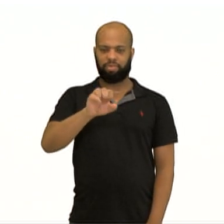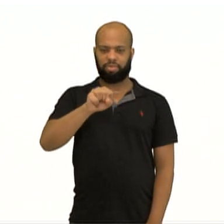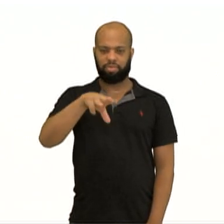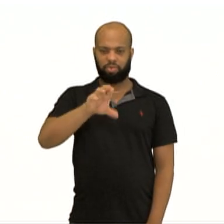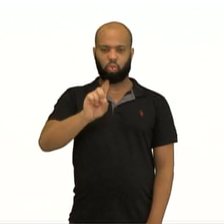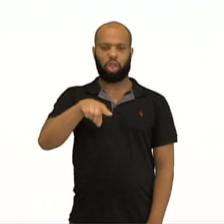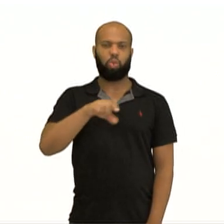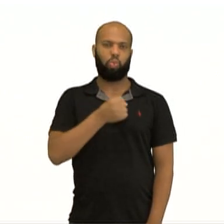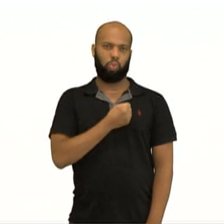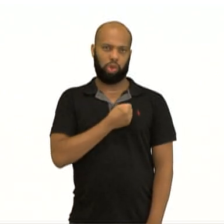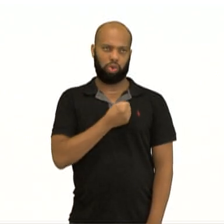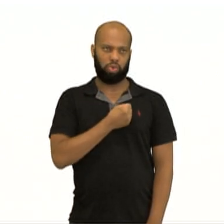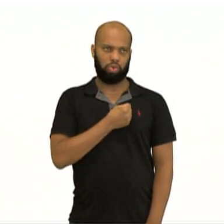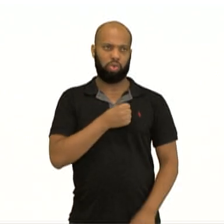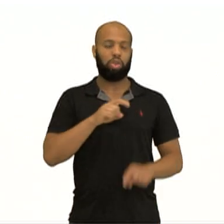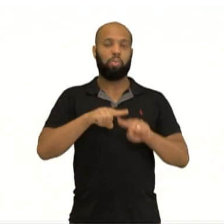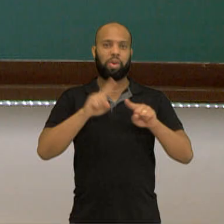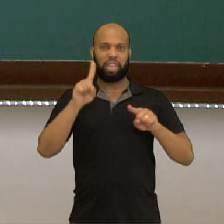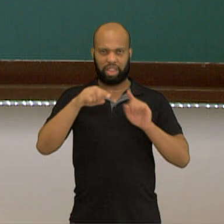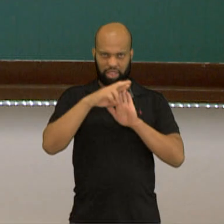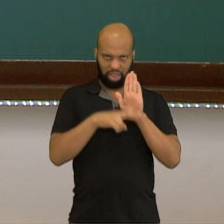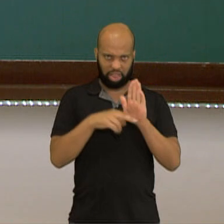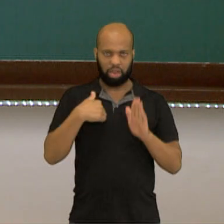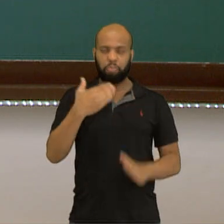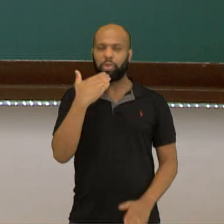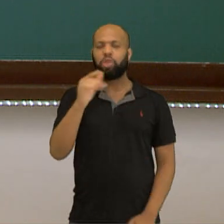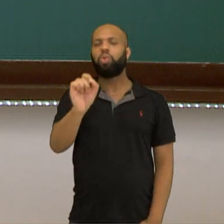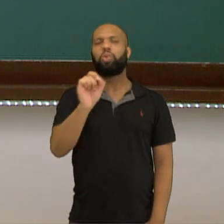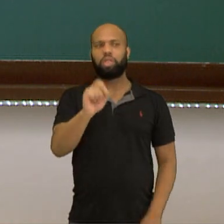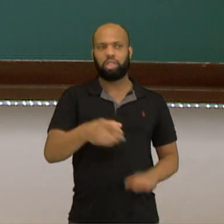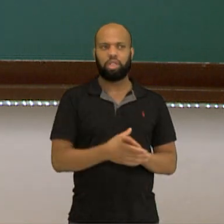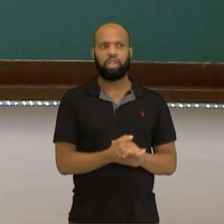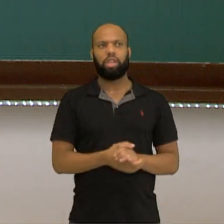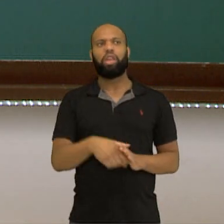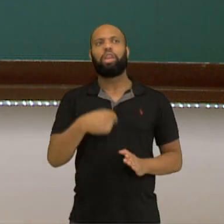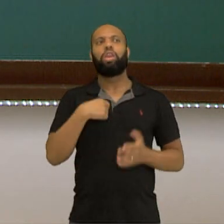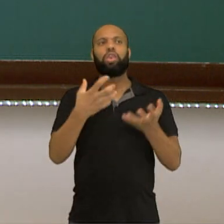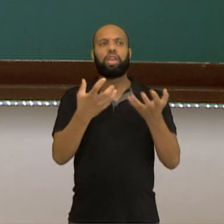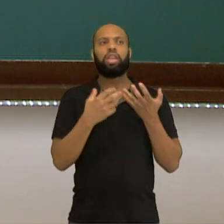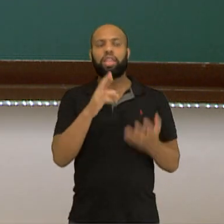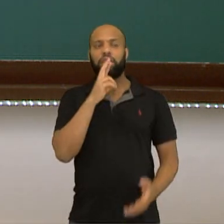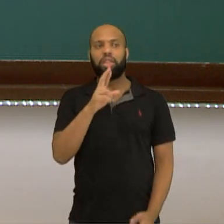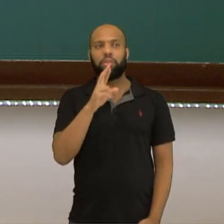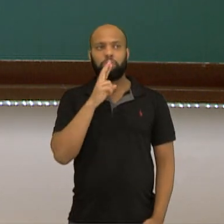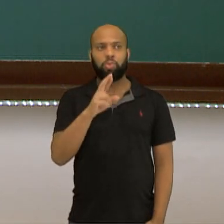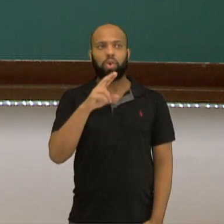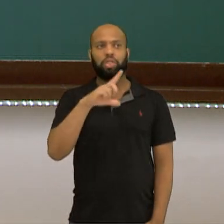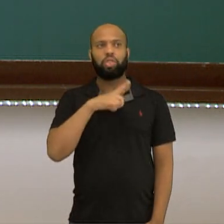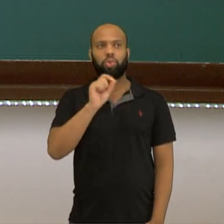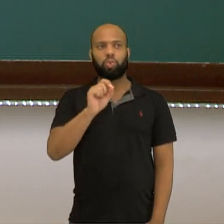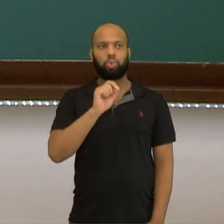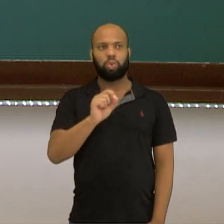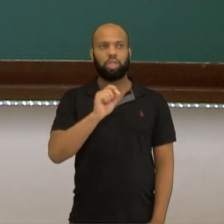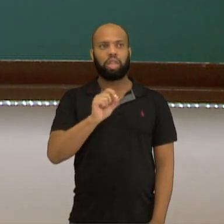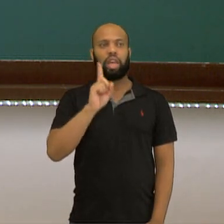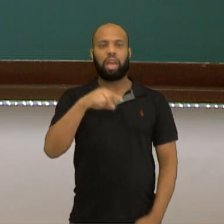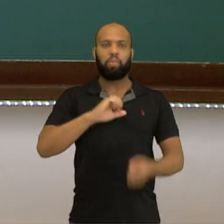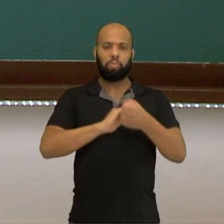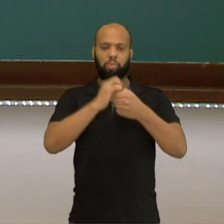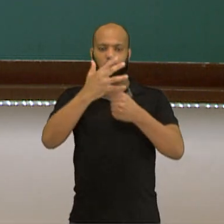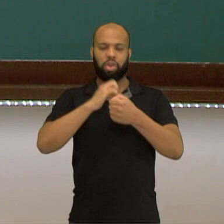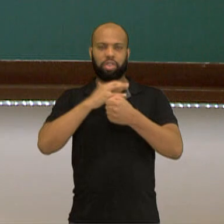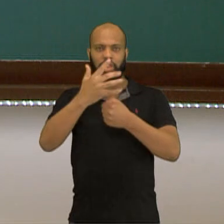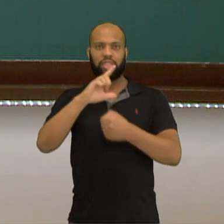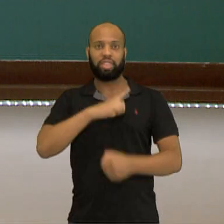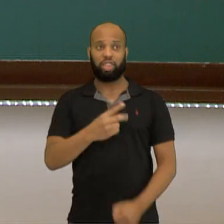três algarismos. Não era essa a condição? Qual condição que era? Que o resultado, ou seja, a potência, tinha que ser uma potência